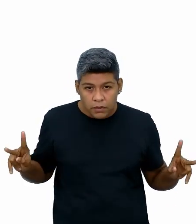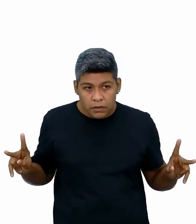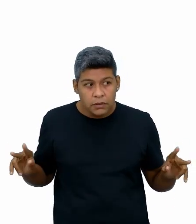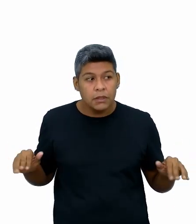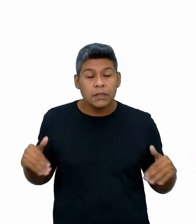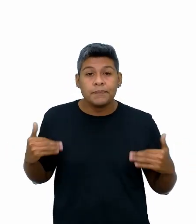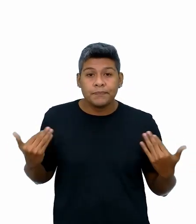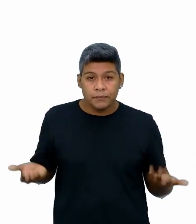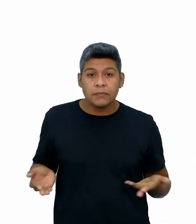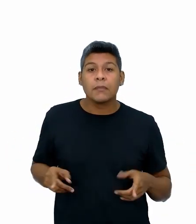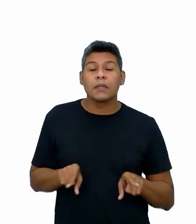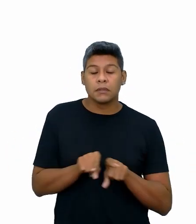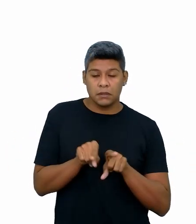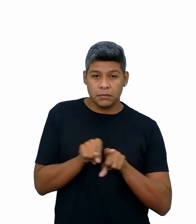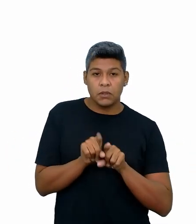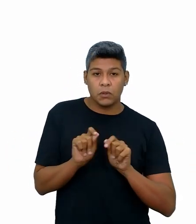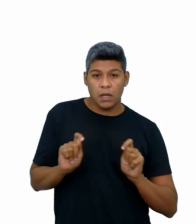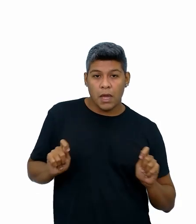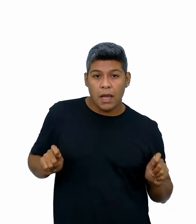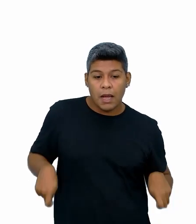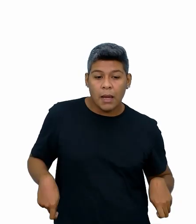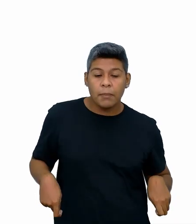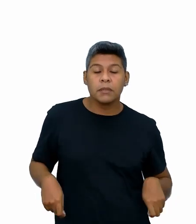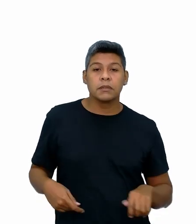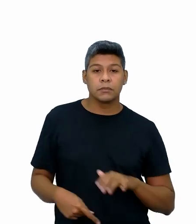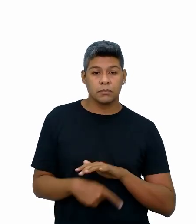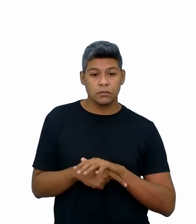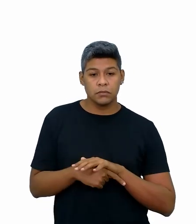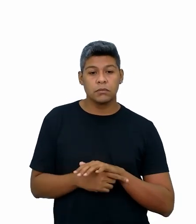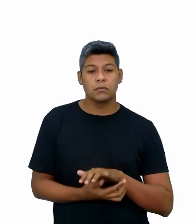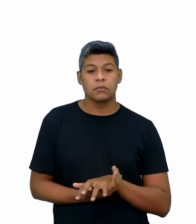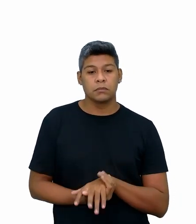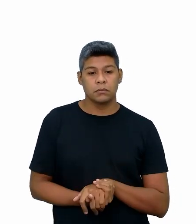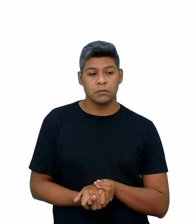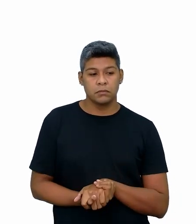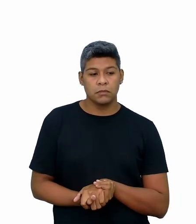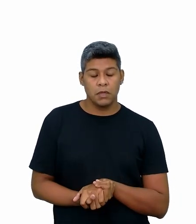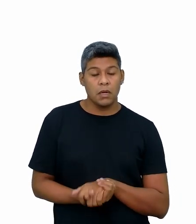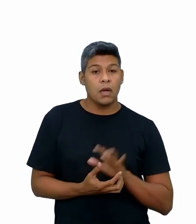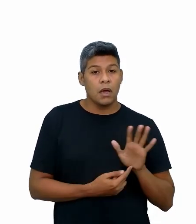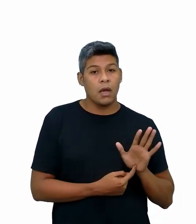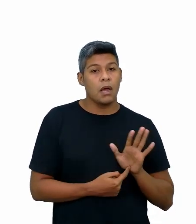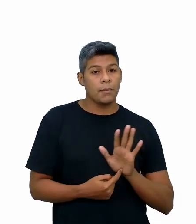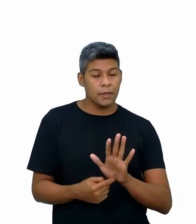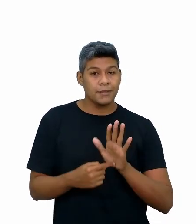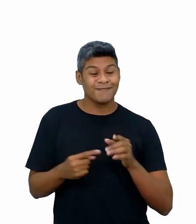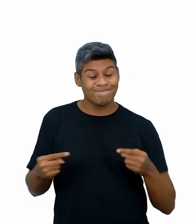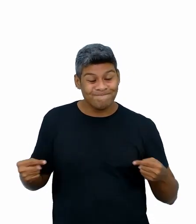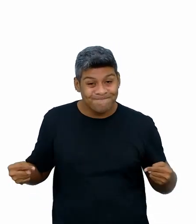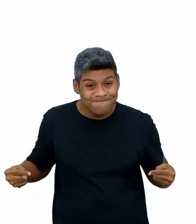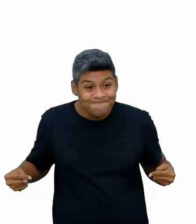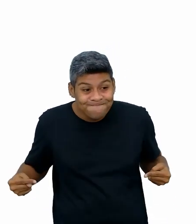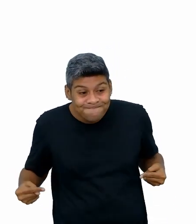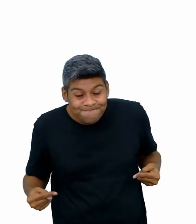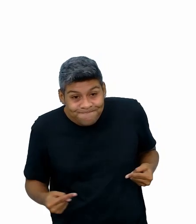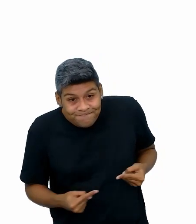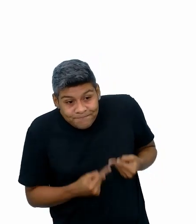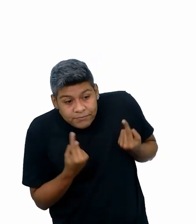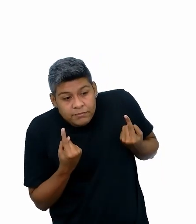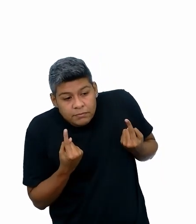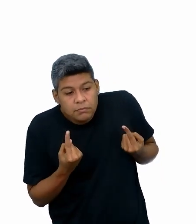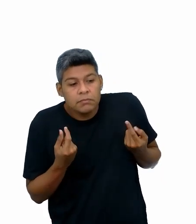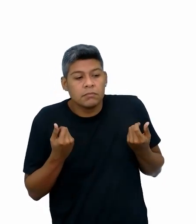E também exercitar a capacidade de síntese e de apresentação coesa, coerente